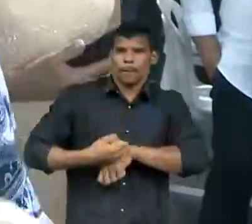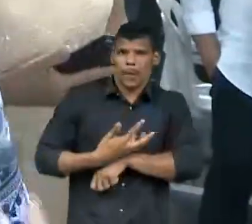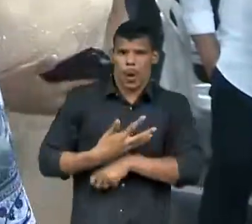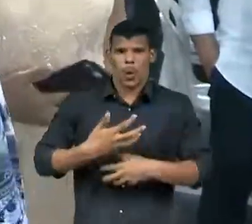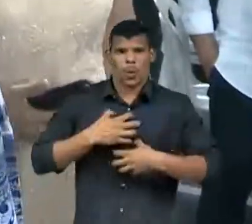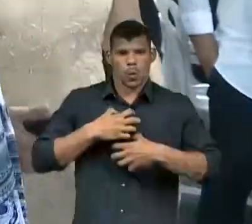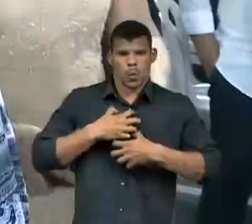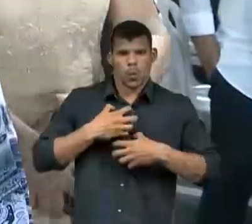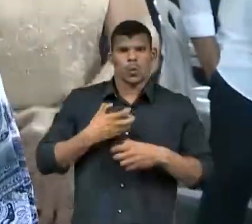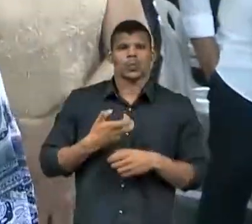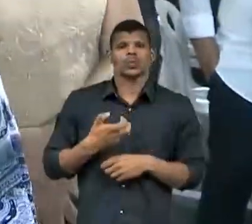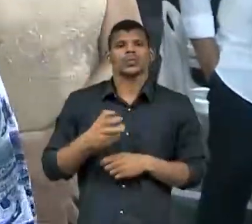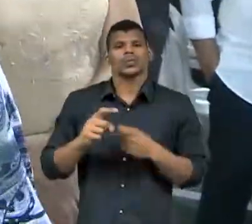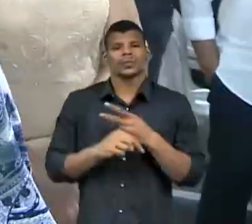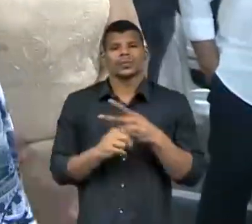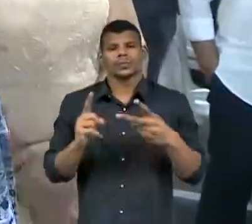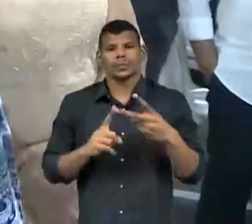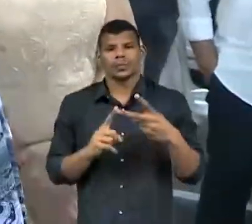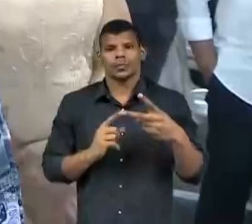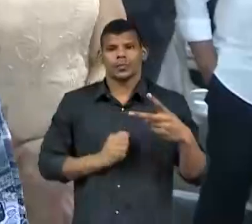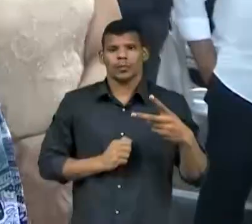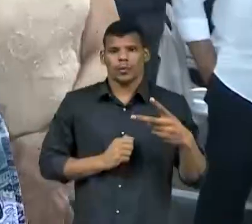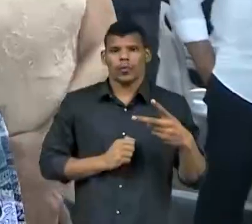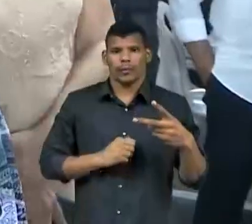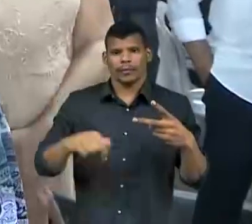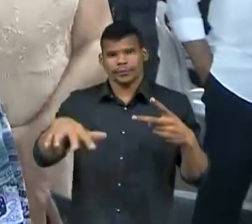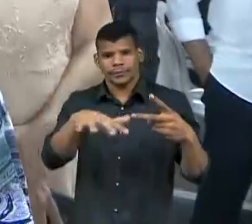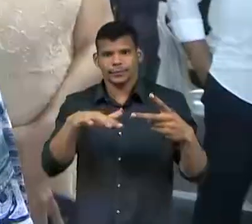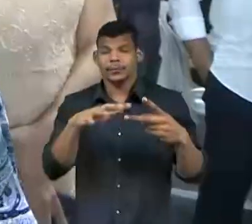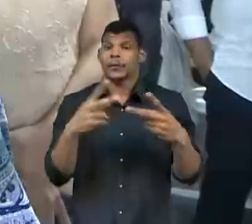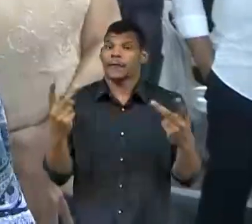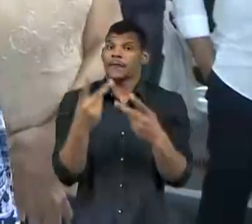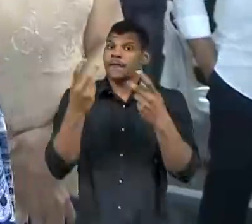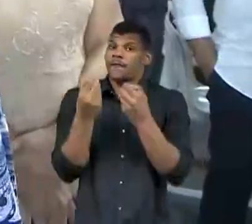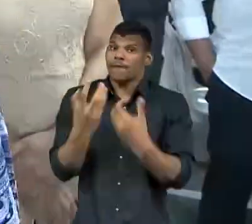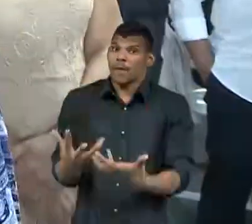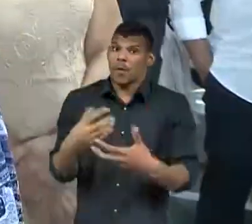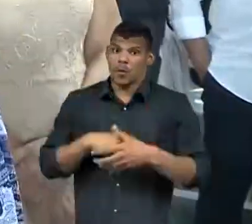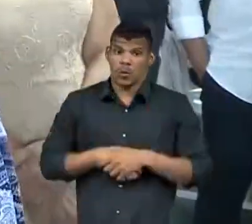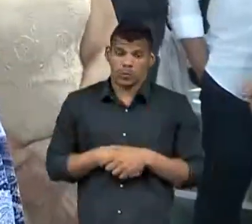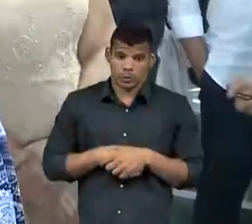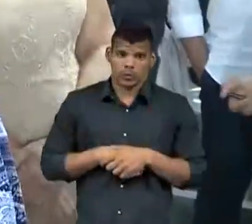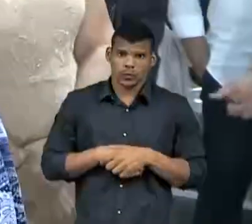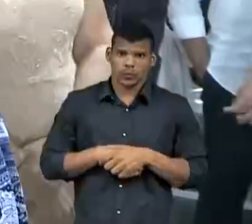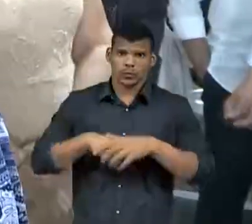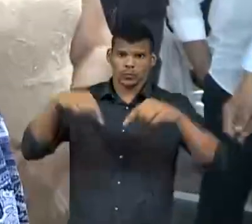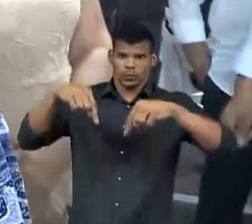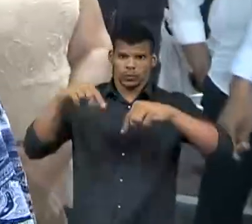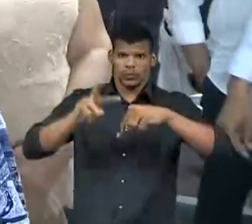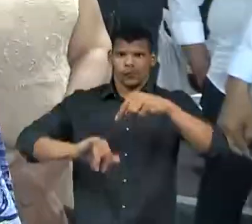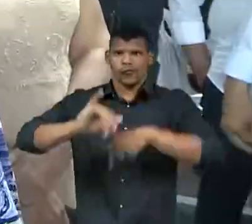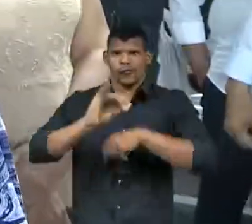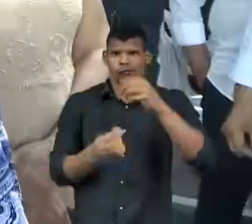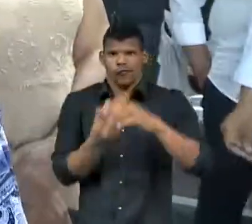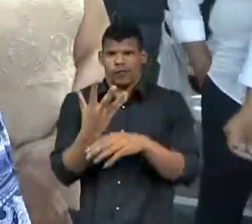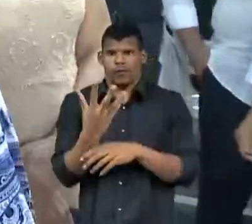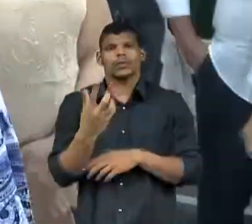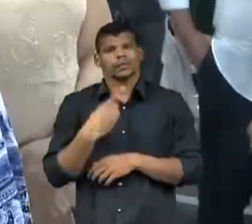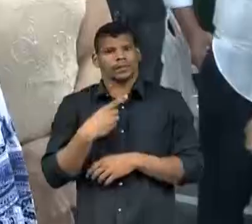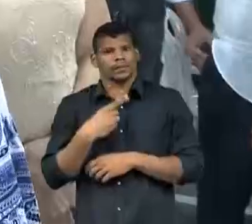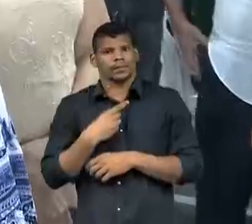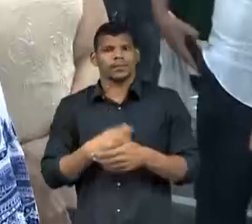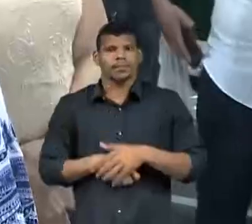das suas áreas e que agrega valores. Então, é nesse espaço que nós vamos construir tudo isso. E nós queremos